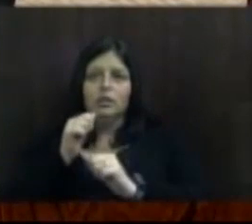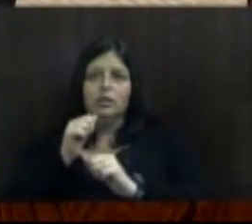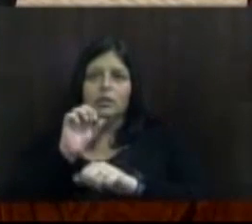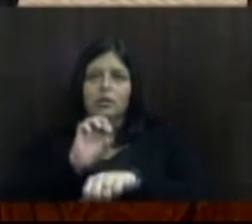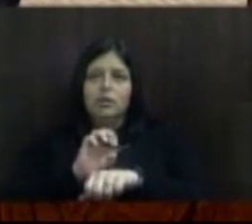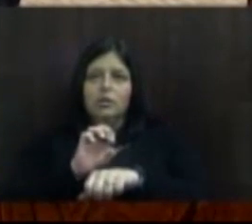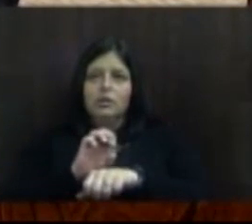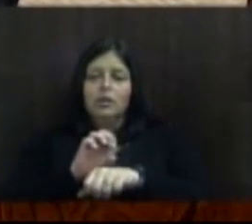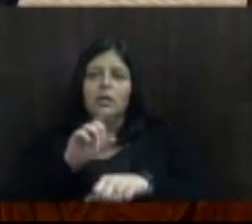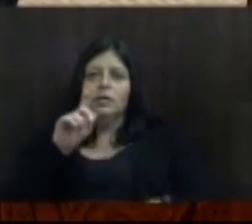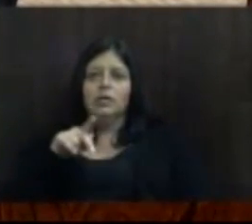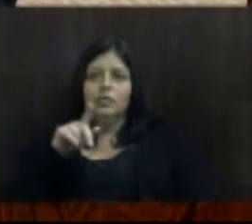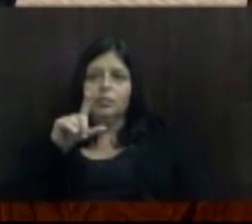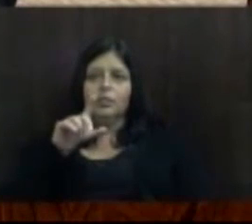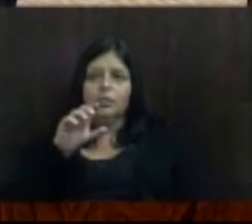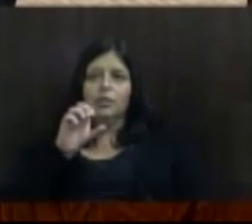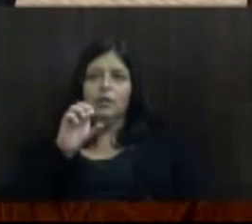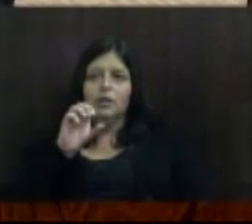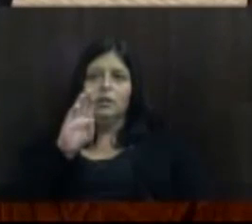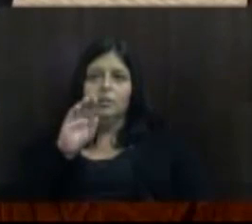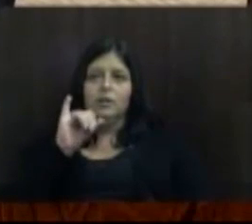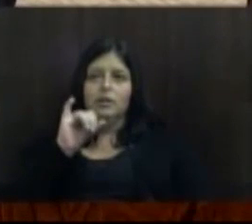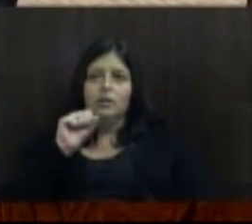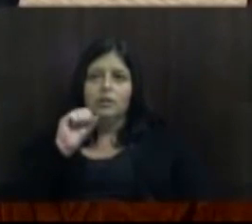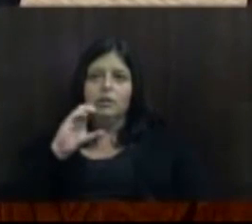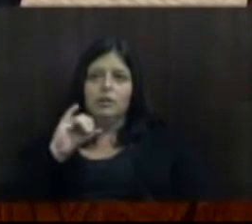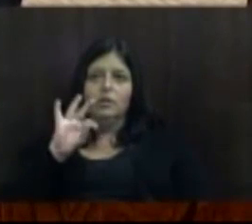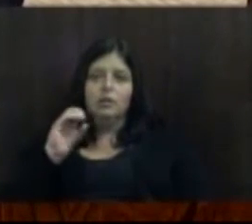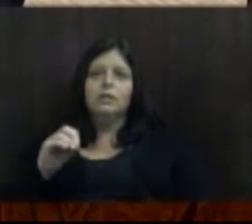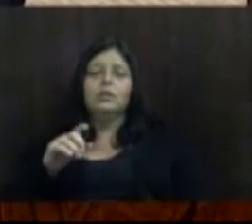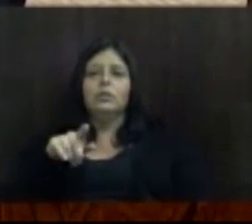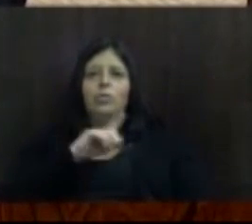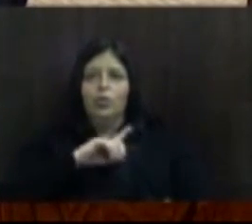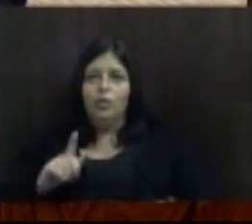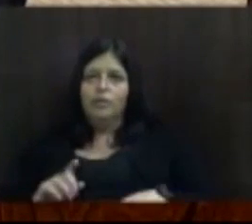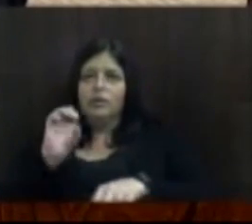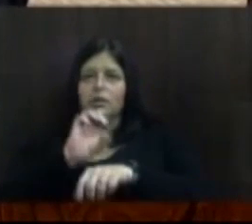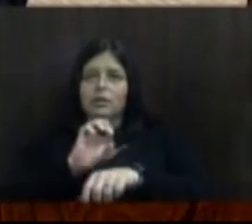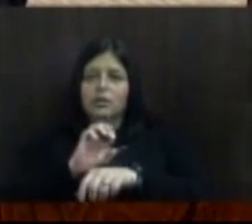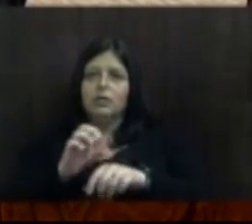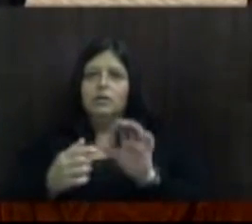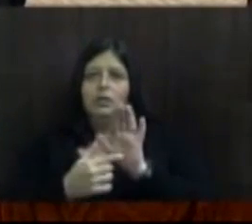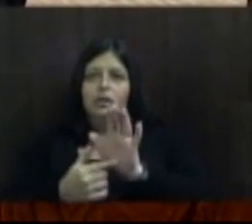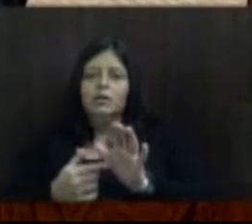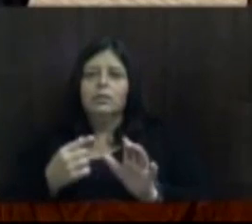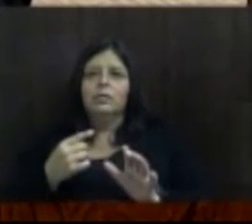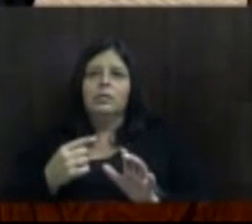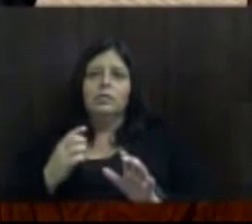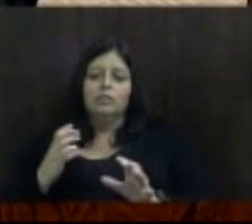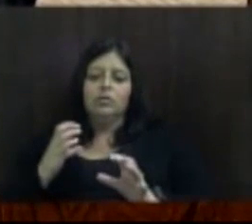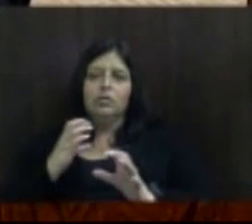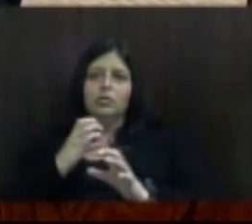plebiscito e exige que o governo estadual apresente um plano detalhado detalhando os impactos orçamentários e